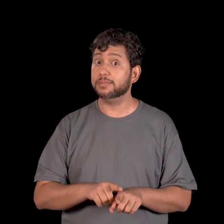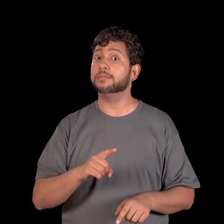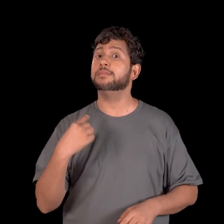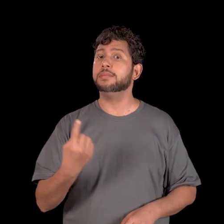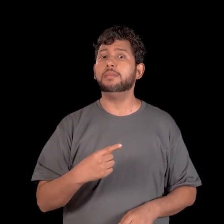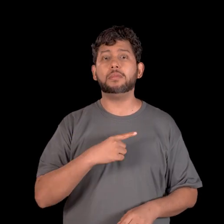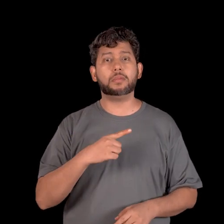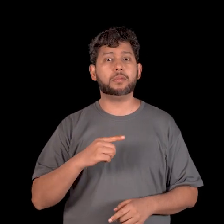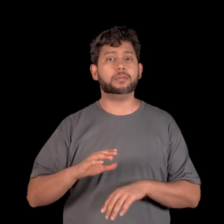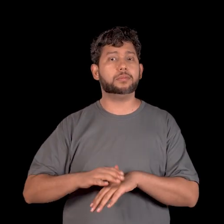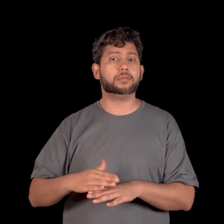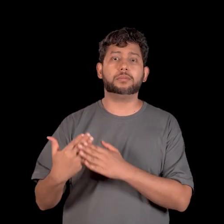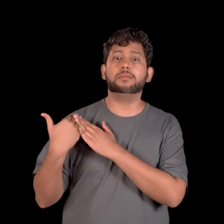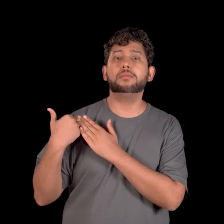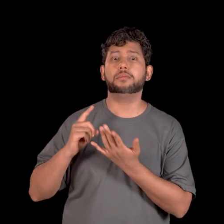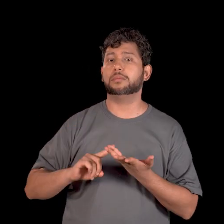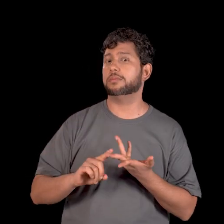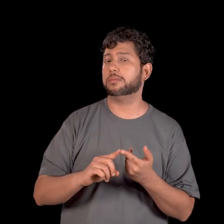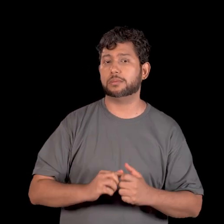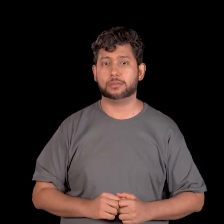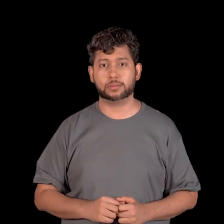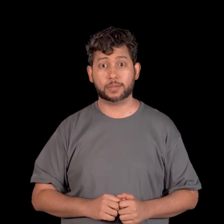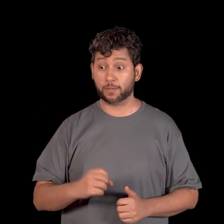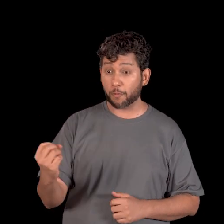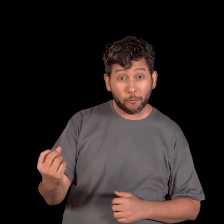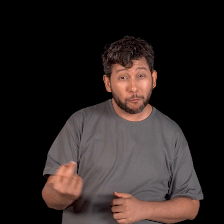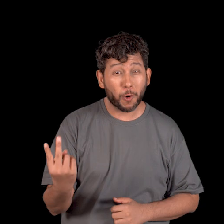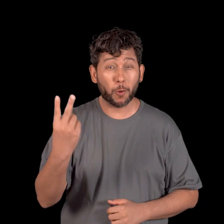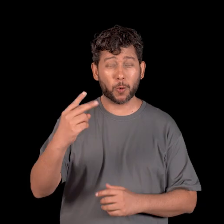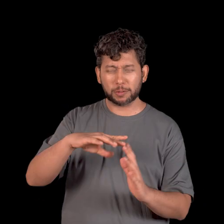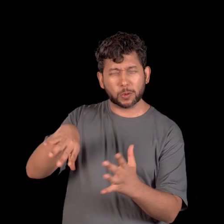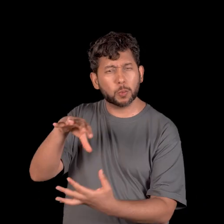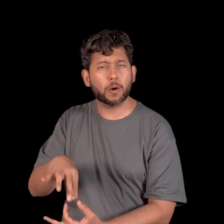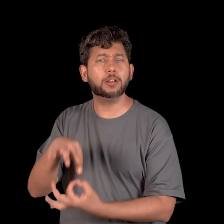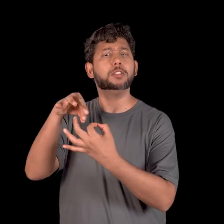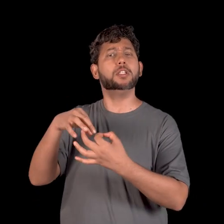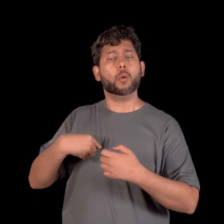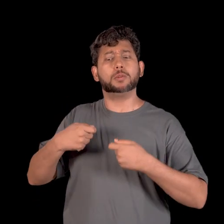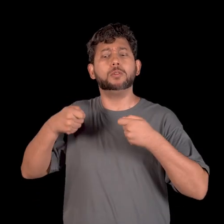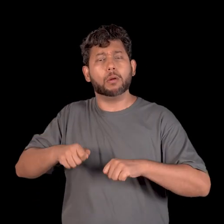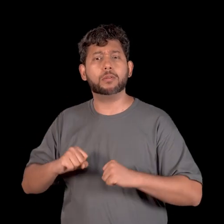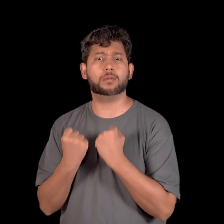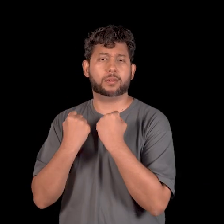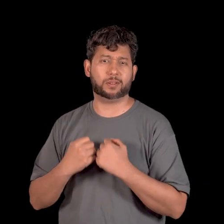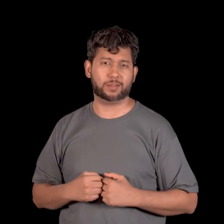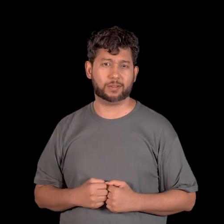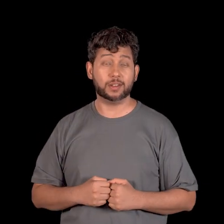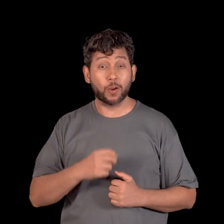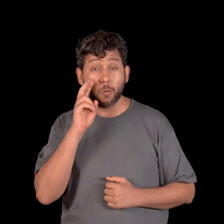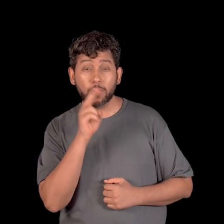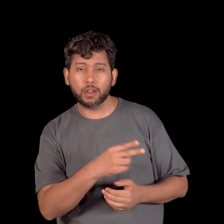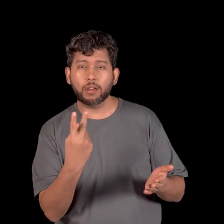Em contrapartida, são alguns dos nossos deveres: defender os valores e princípios da democracia e da